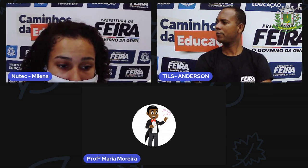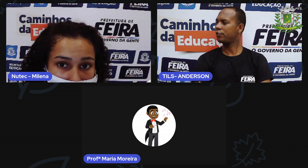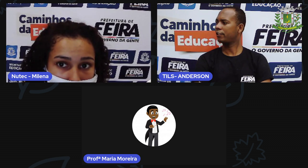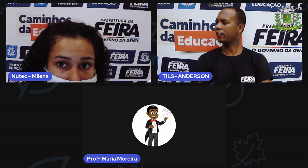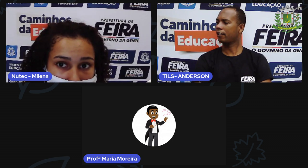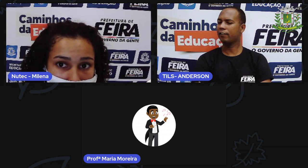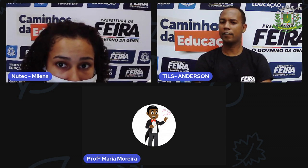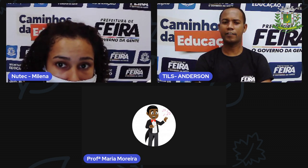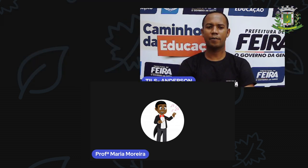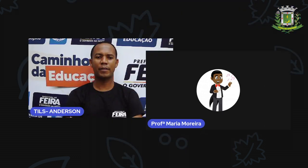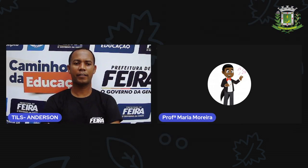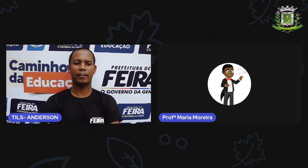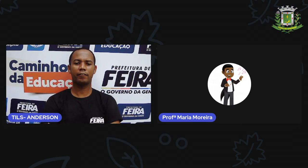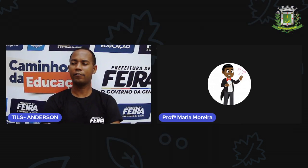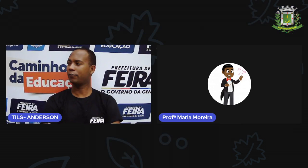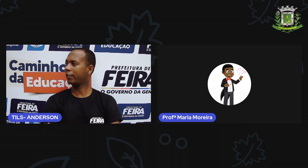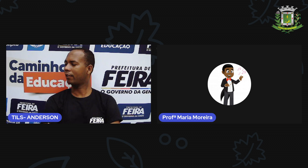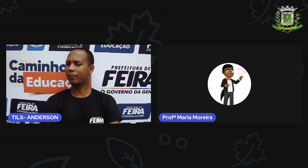Pró,